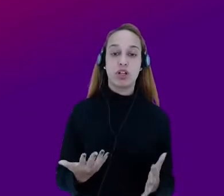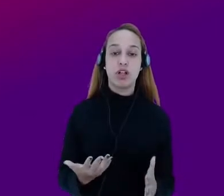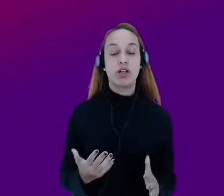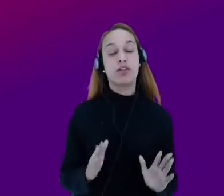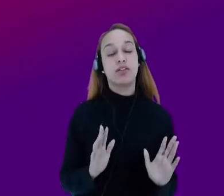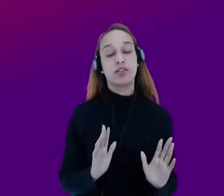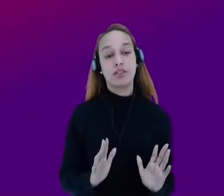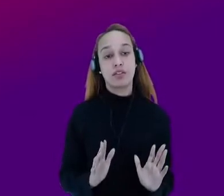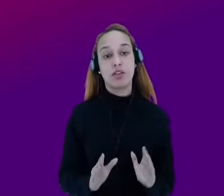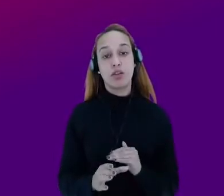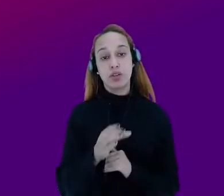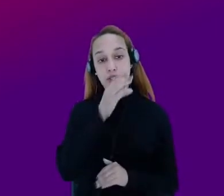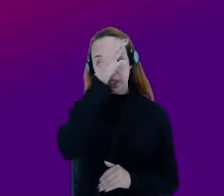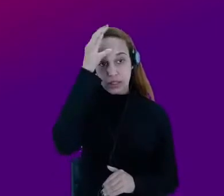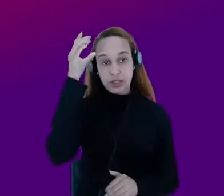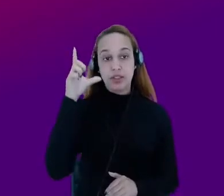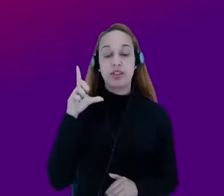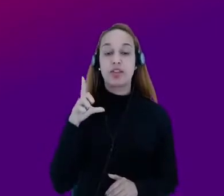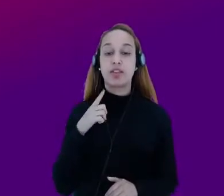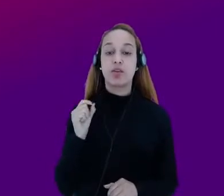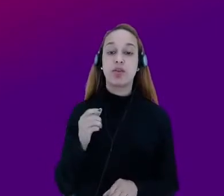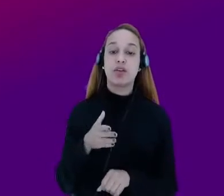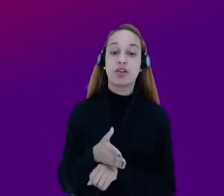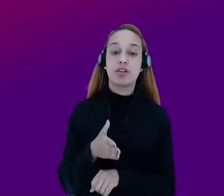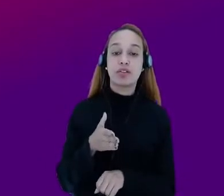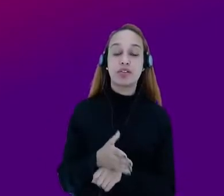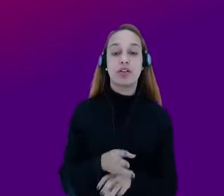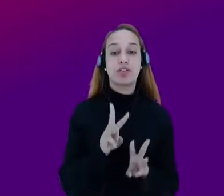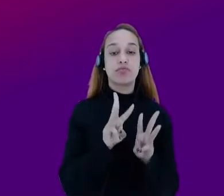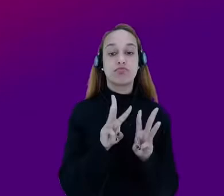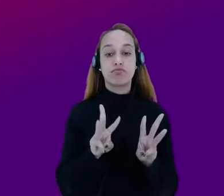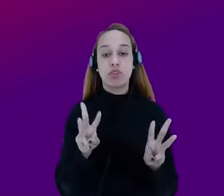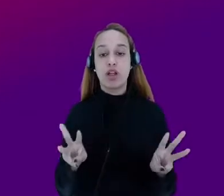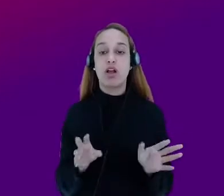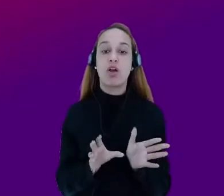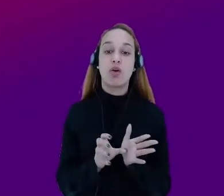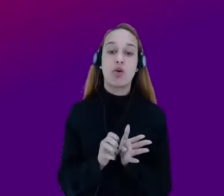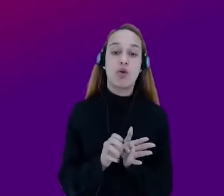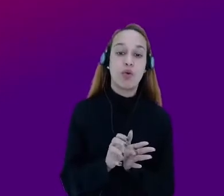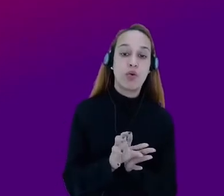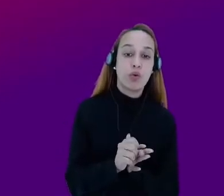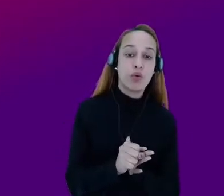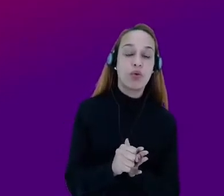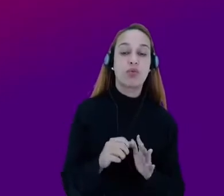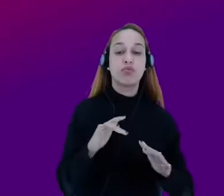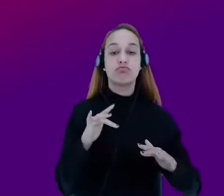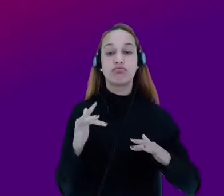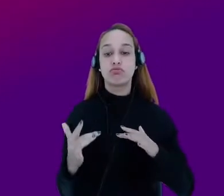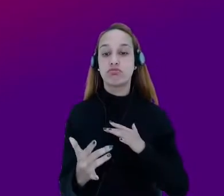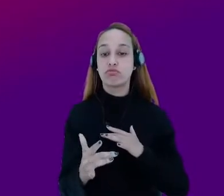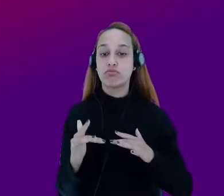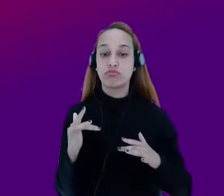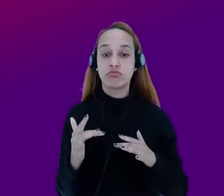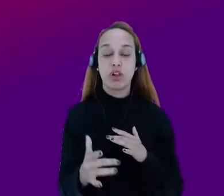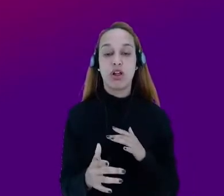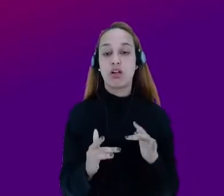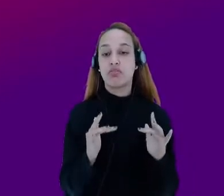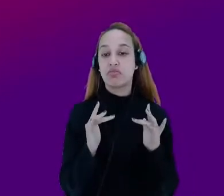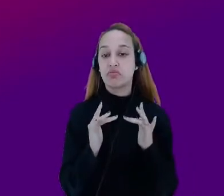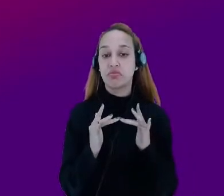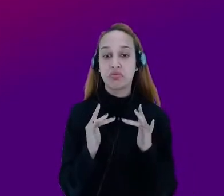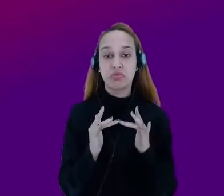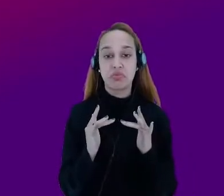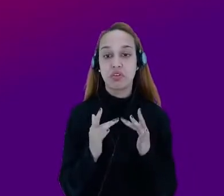vários sites de informação. Google, redes sociais, Reclame Aqui, tem o Glassdoor, tem contato com